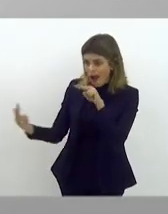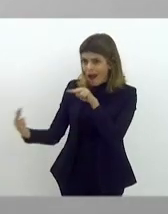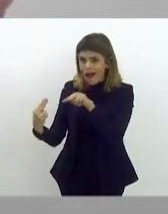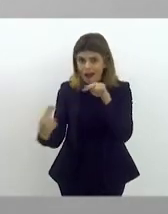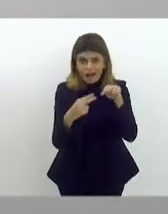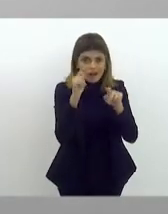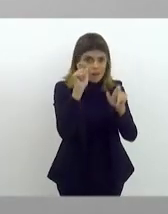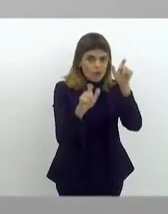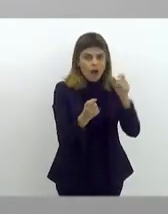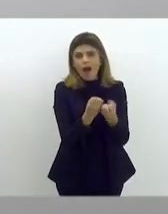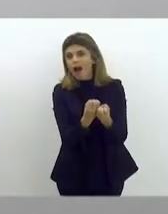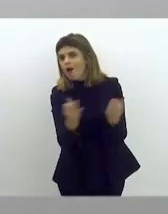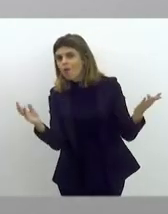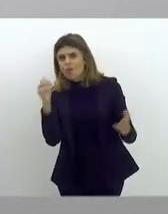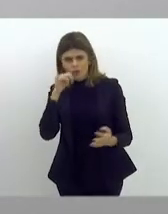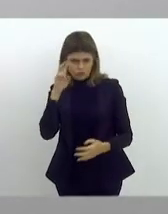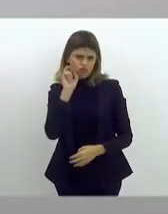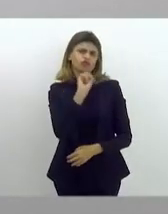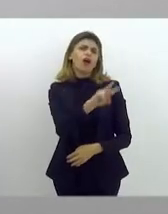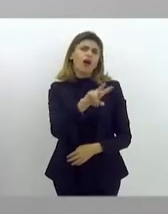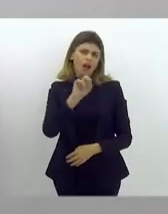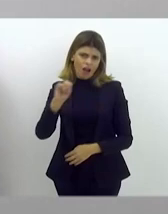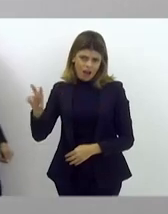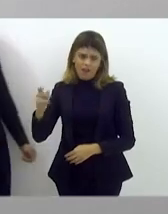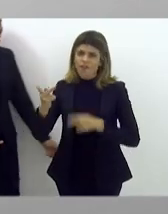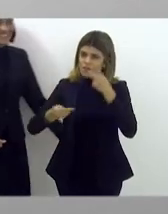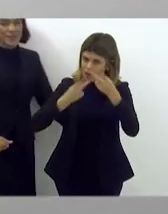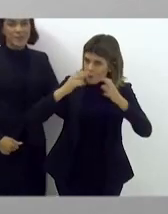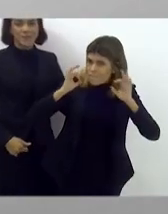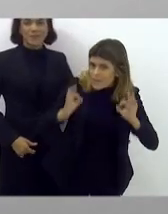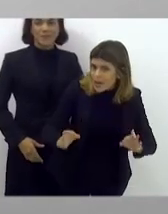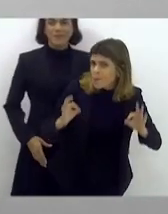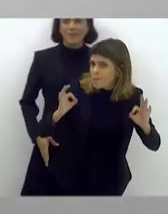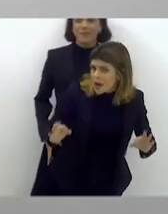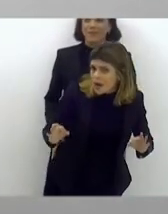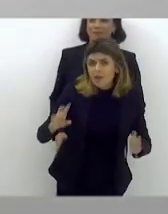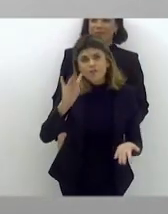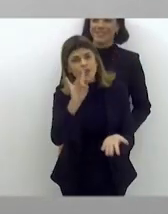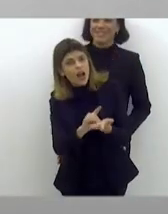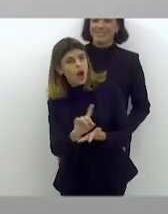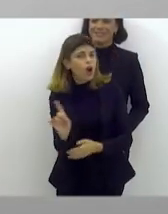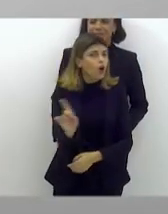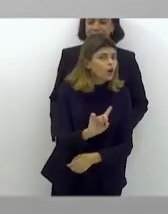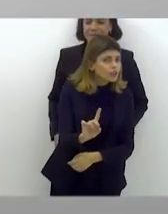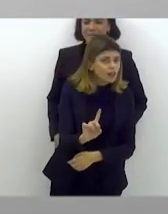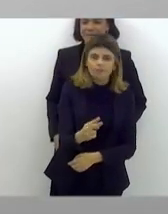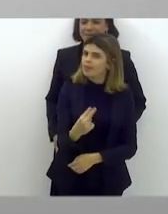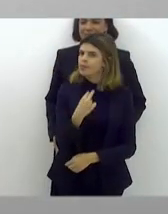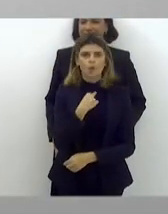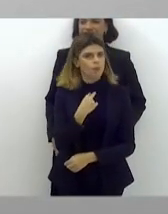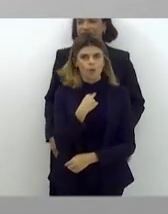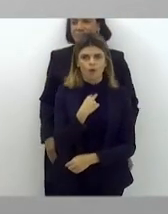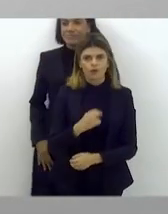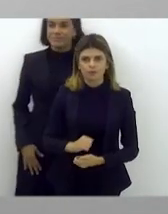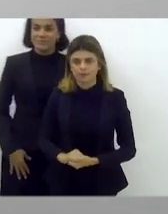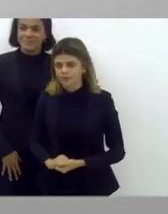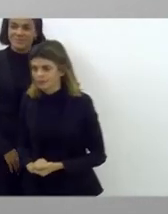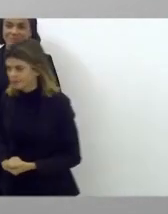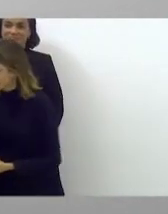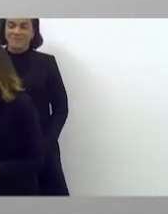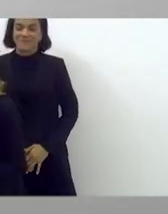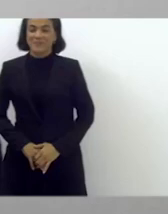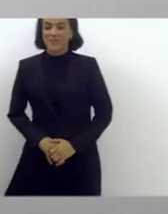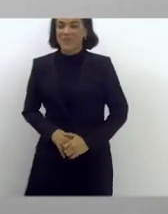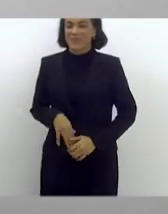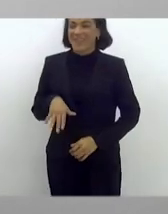e algumas mulheres que eu já havia atender falar Será que foi mesmo Será que é verdade a gente não pode ter isso porque é